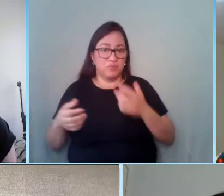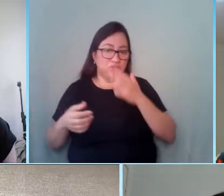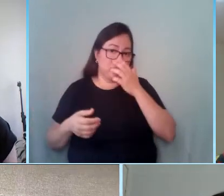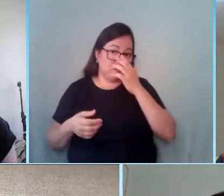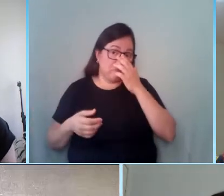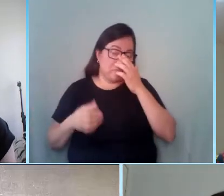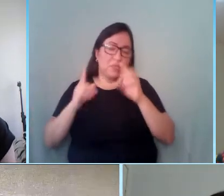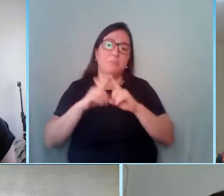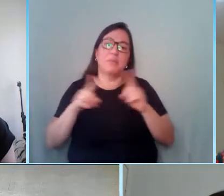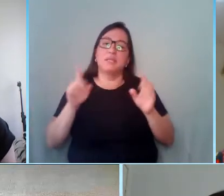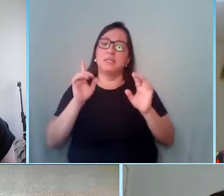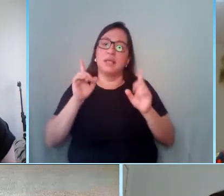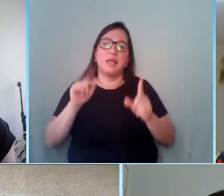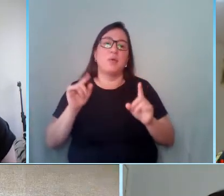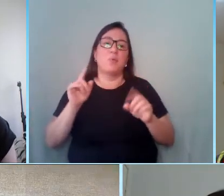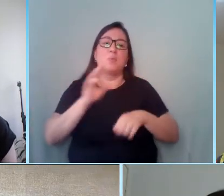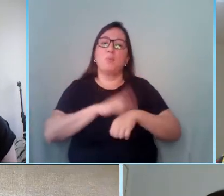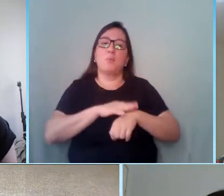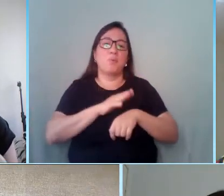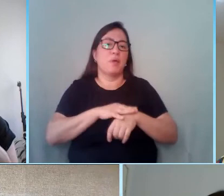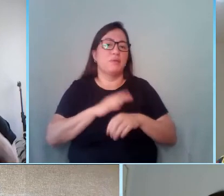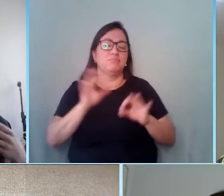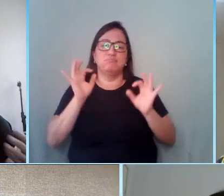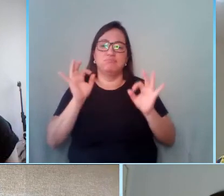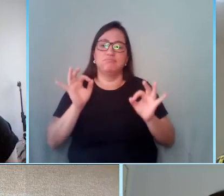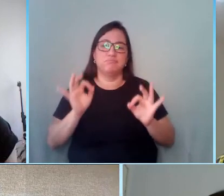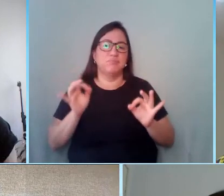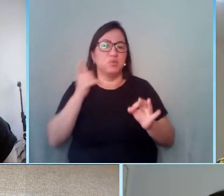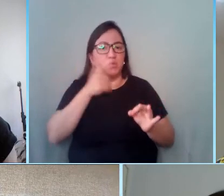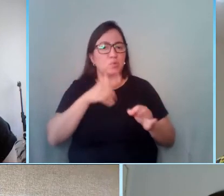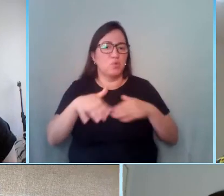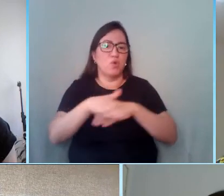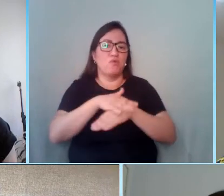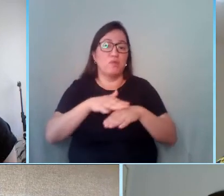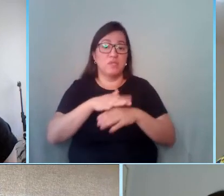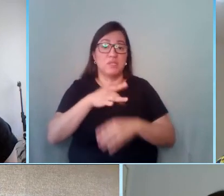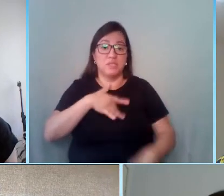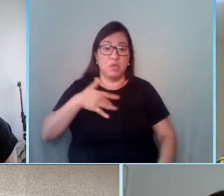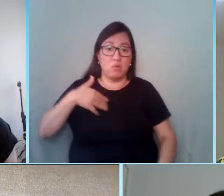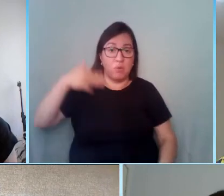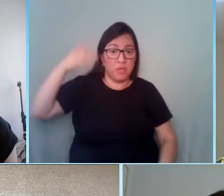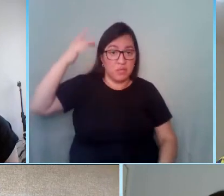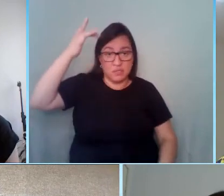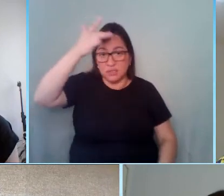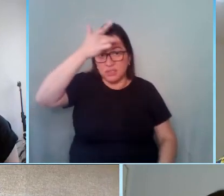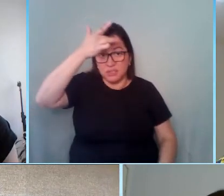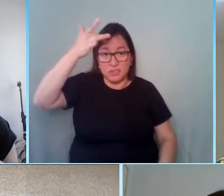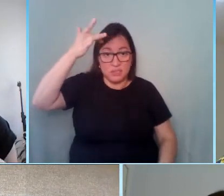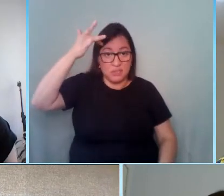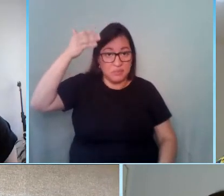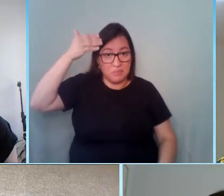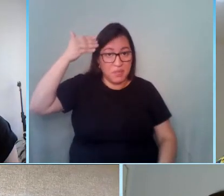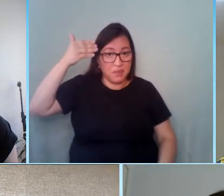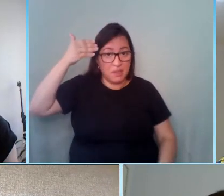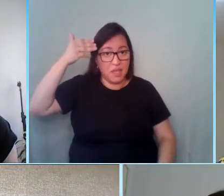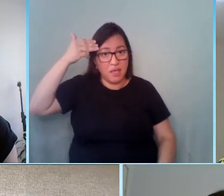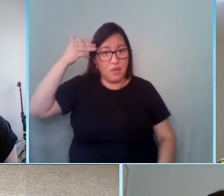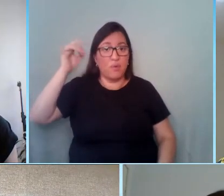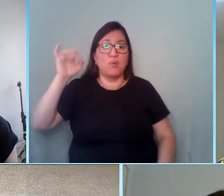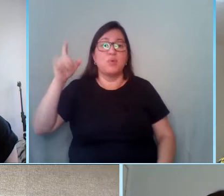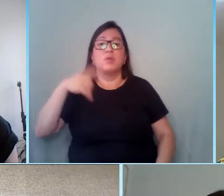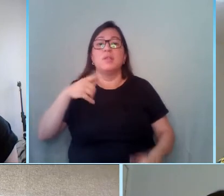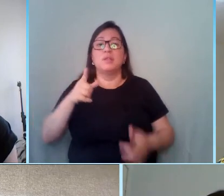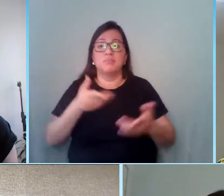Mas também foi um momento da gente conversar sobre saúde mental, compartilhar angústias,